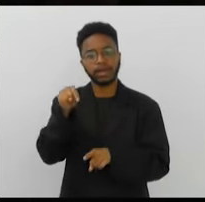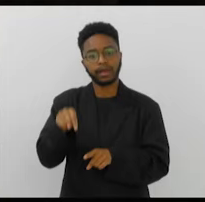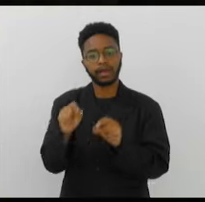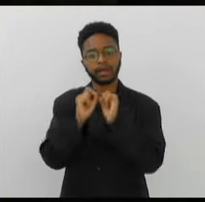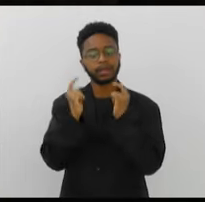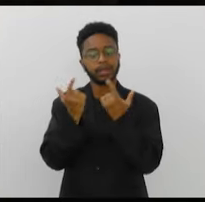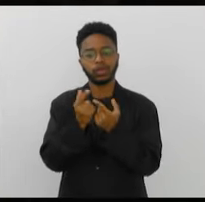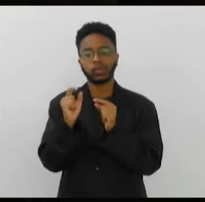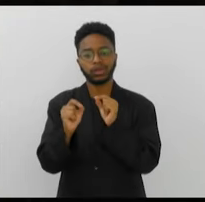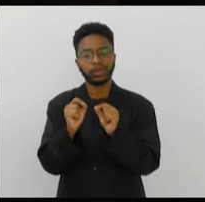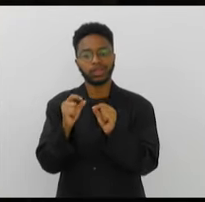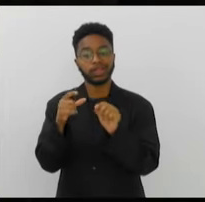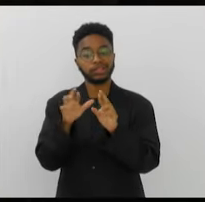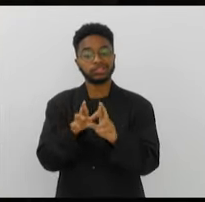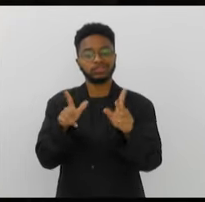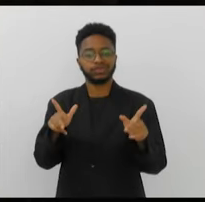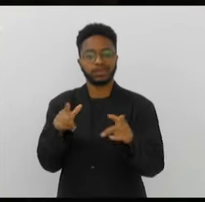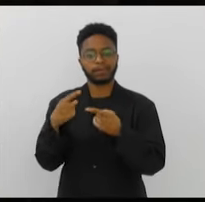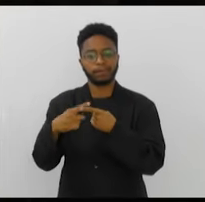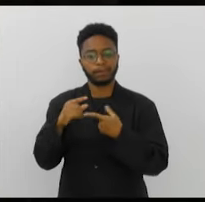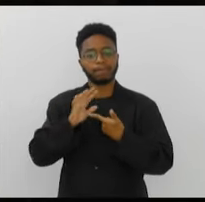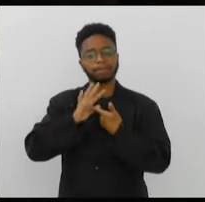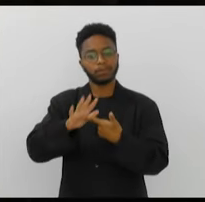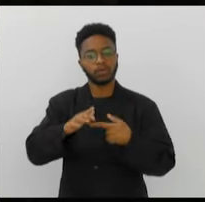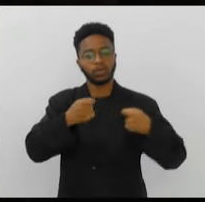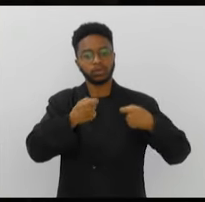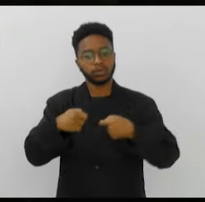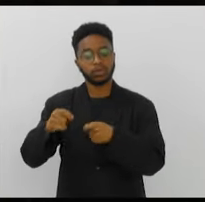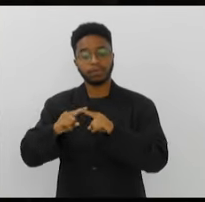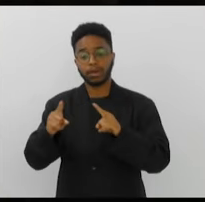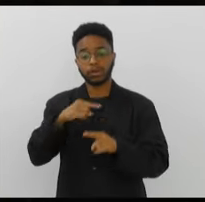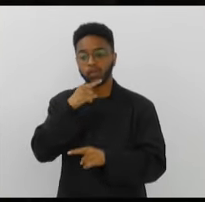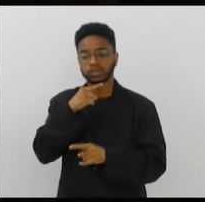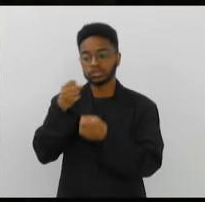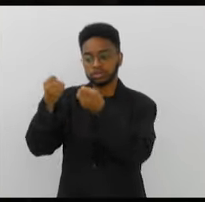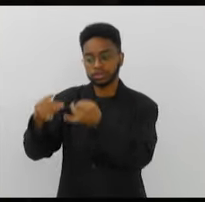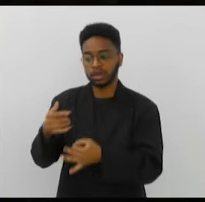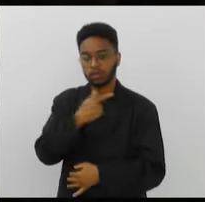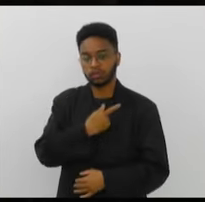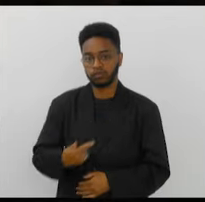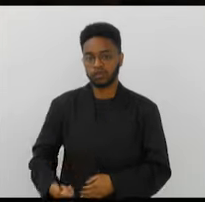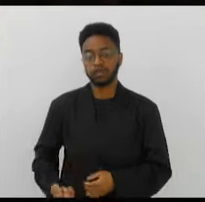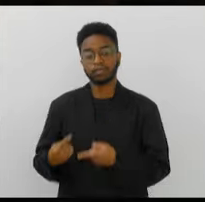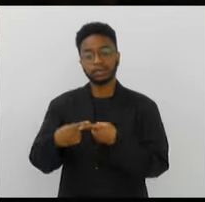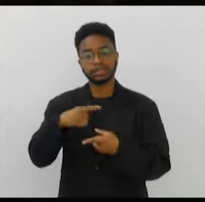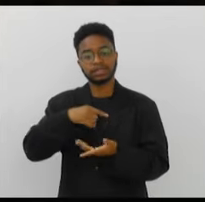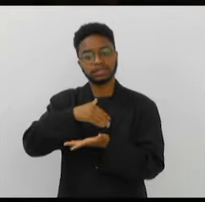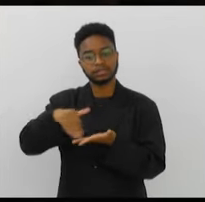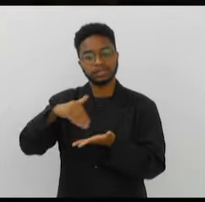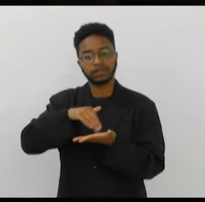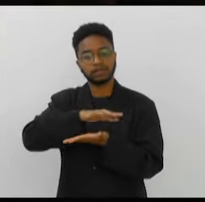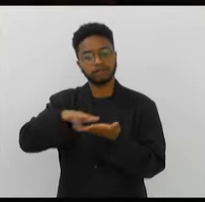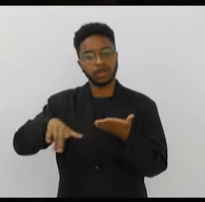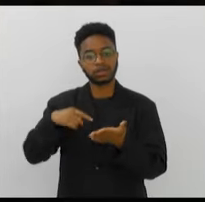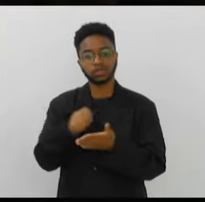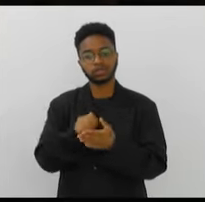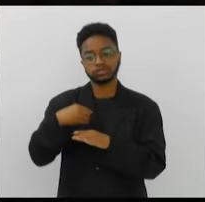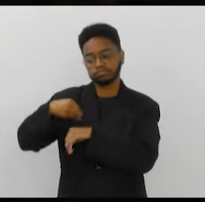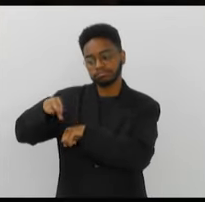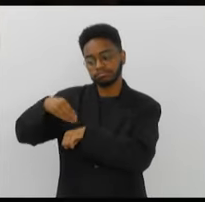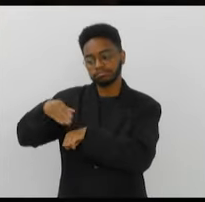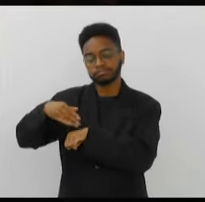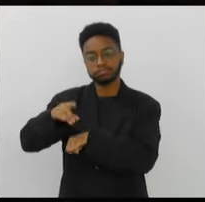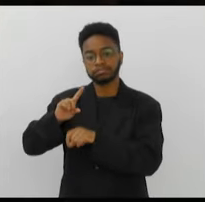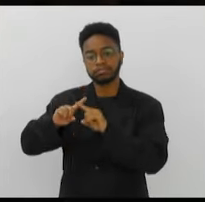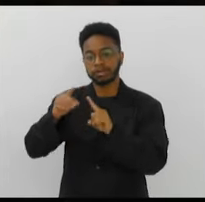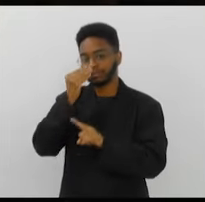parlamento diferenciado, um parlamento que leva a demanda. Mas não chega no governador. Os secretários, a gente leva para o secretário, entra no ouvido, sai pelo outro. Tem que respeitar o